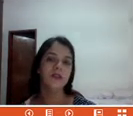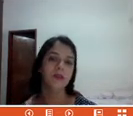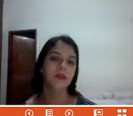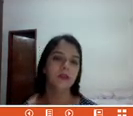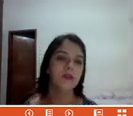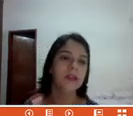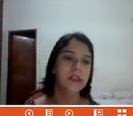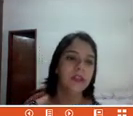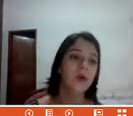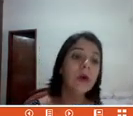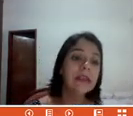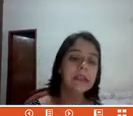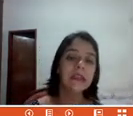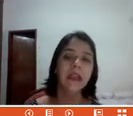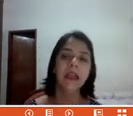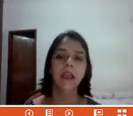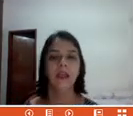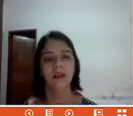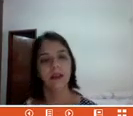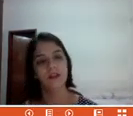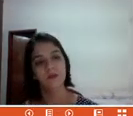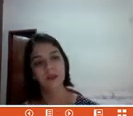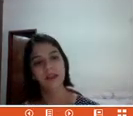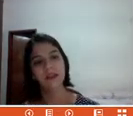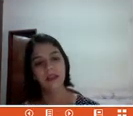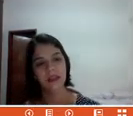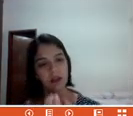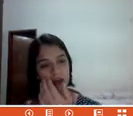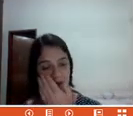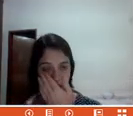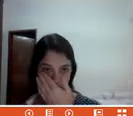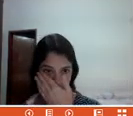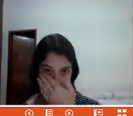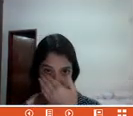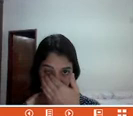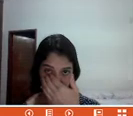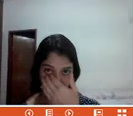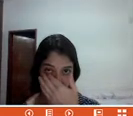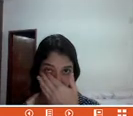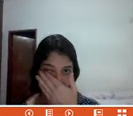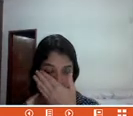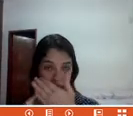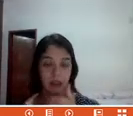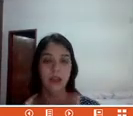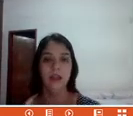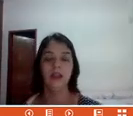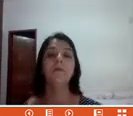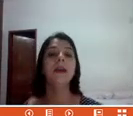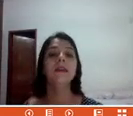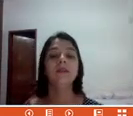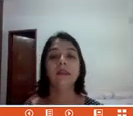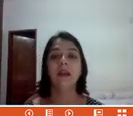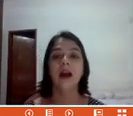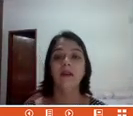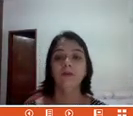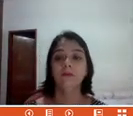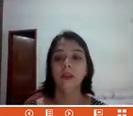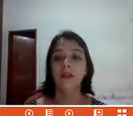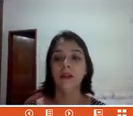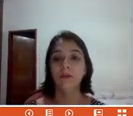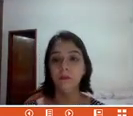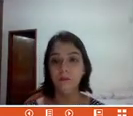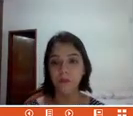aí em 2002 e até 2016 nós tivemos já várias conquistas que